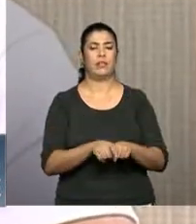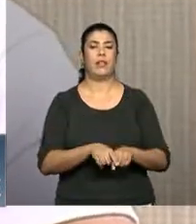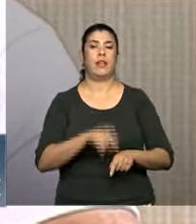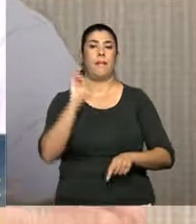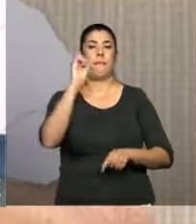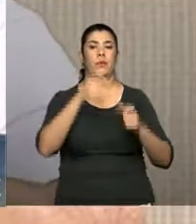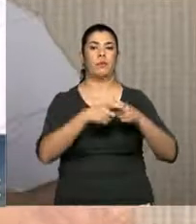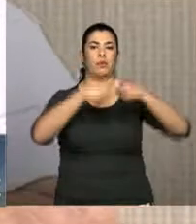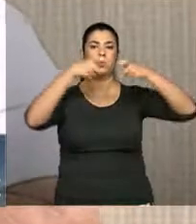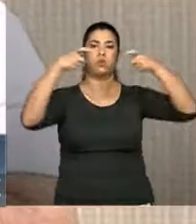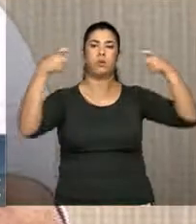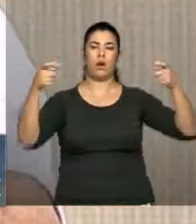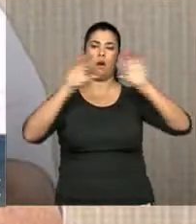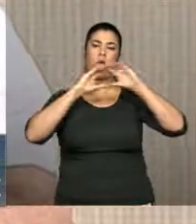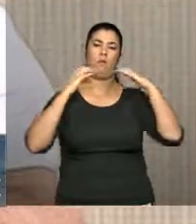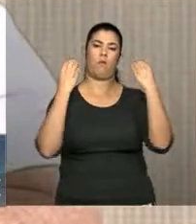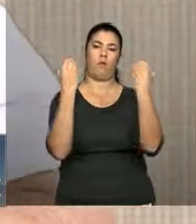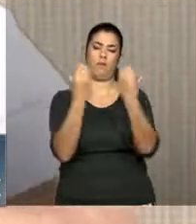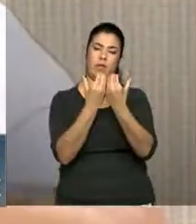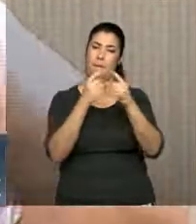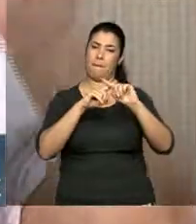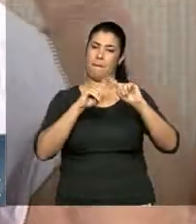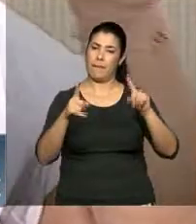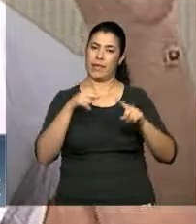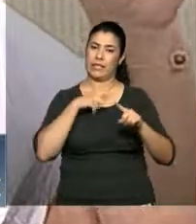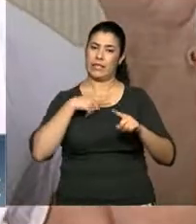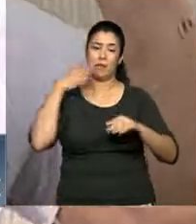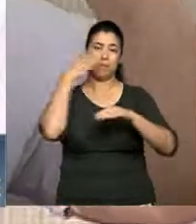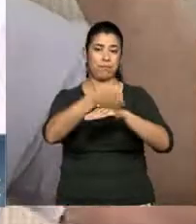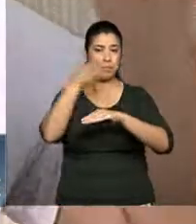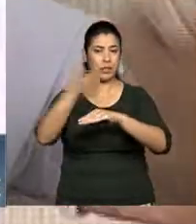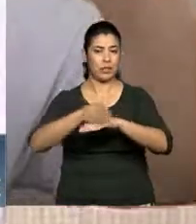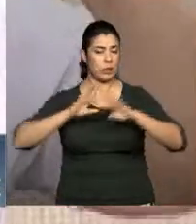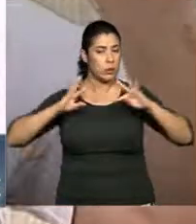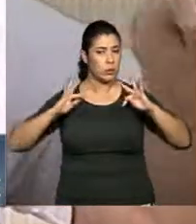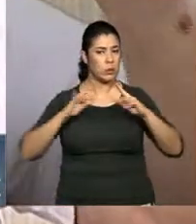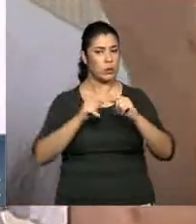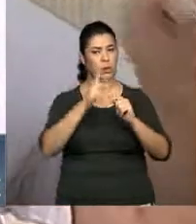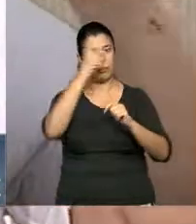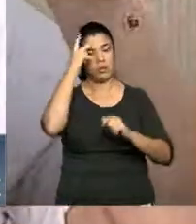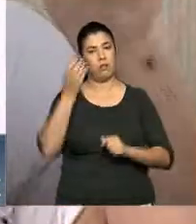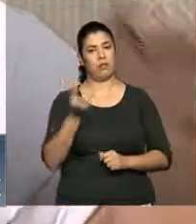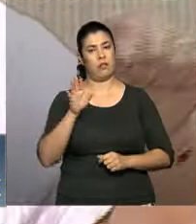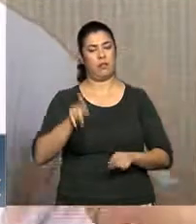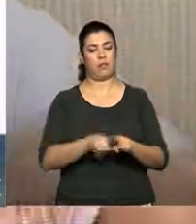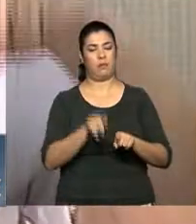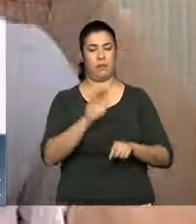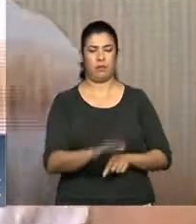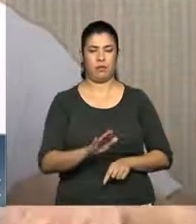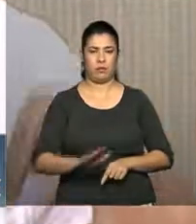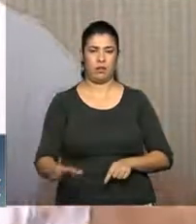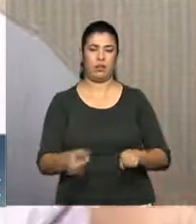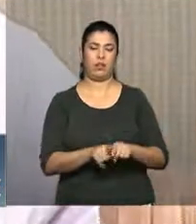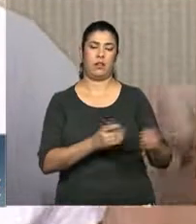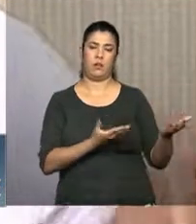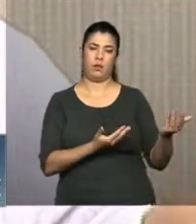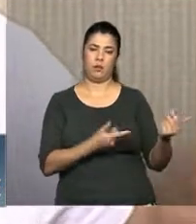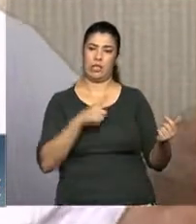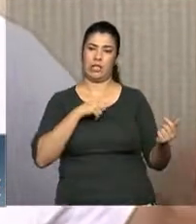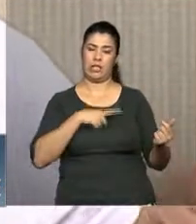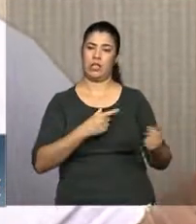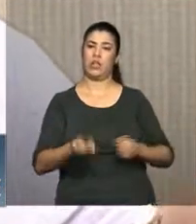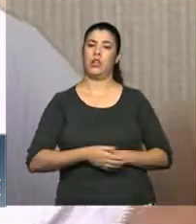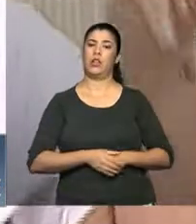é garantir como disse à mídia a participação nós queremos que as crianças e os adolescentes tenham vez e